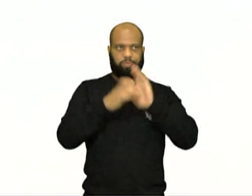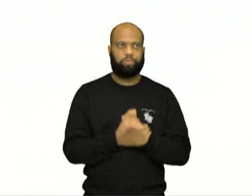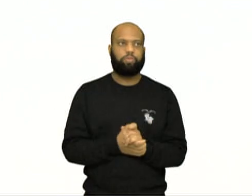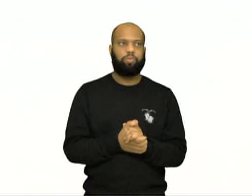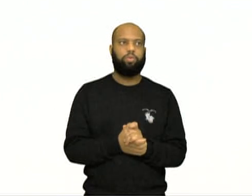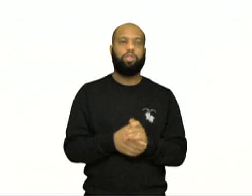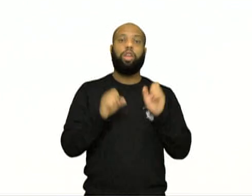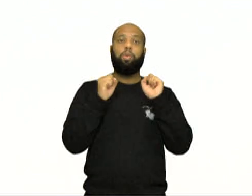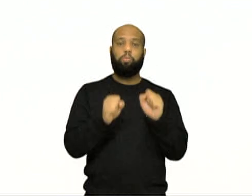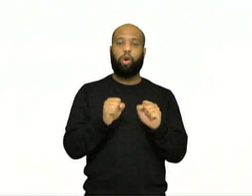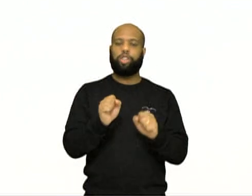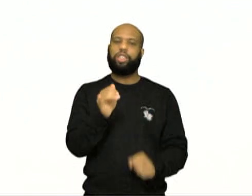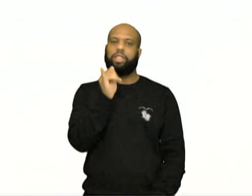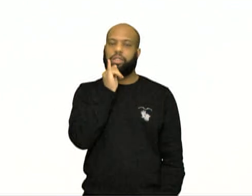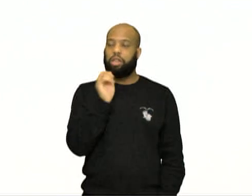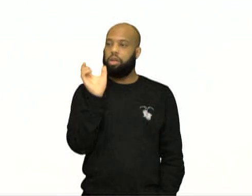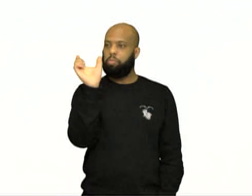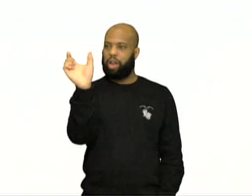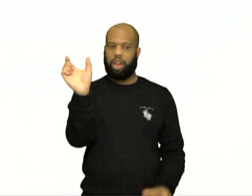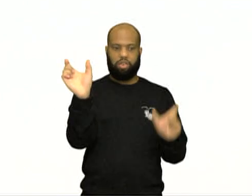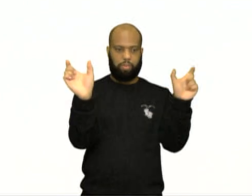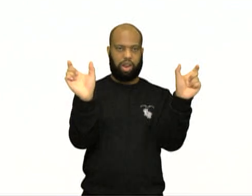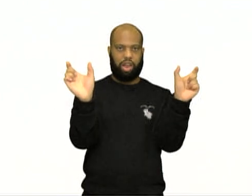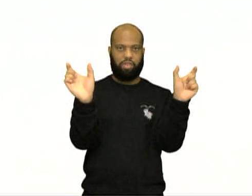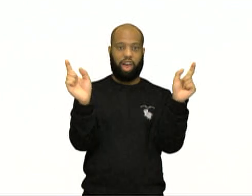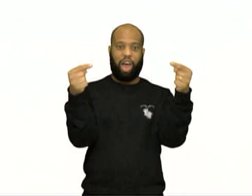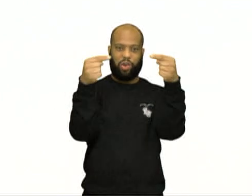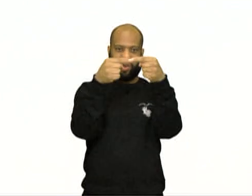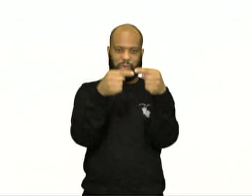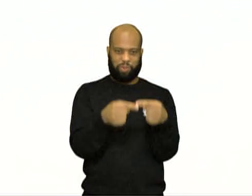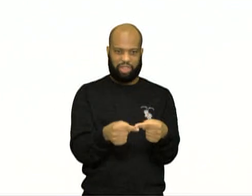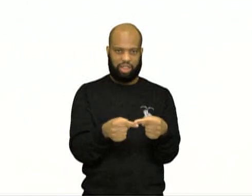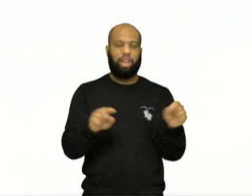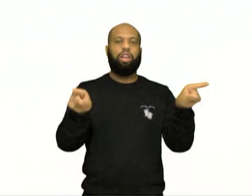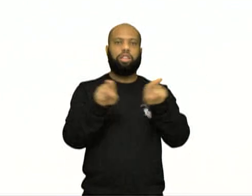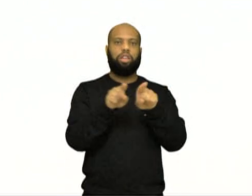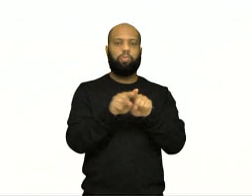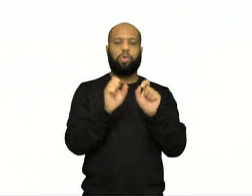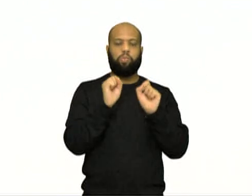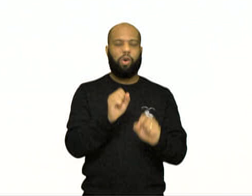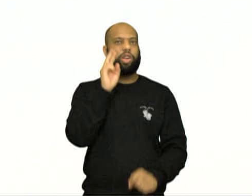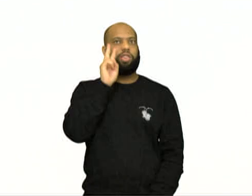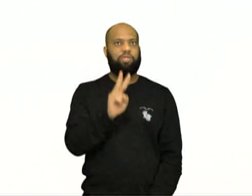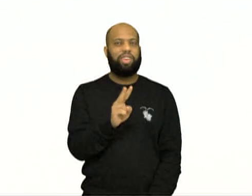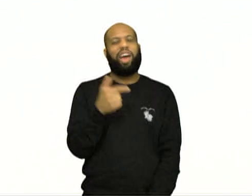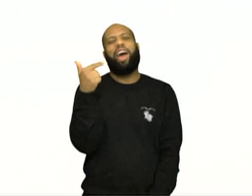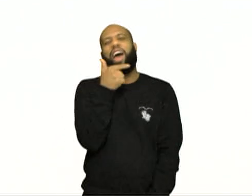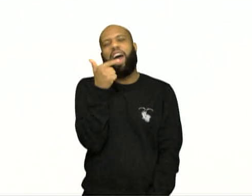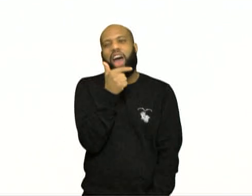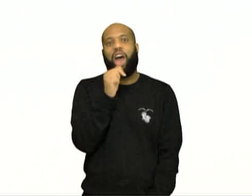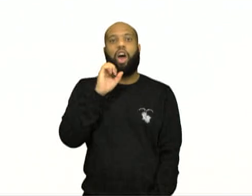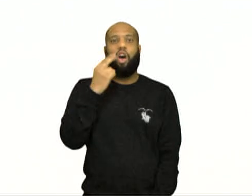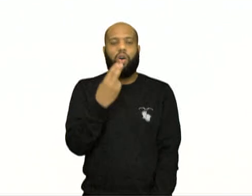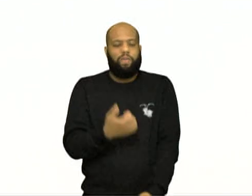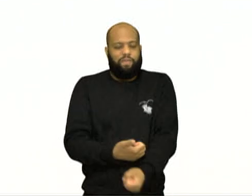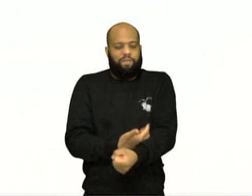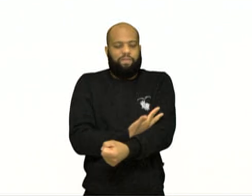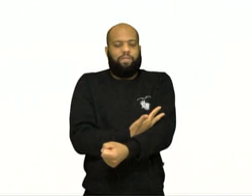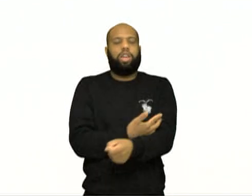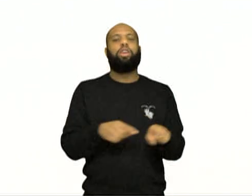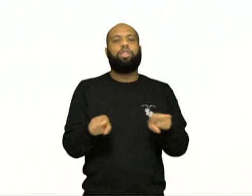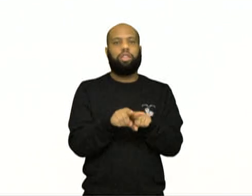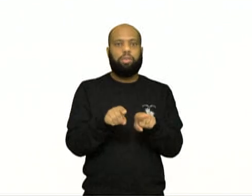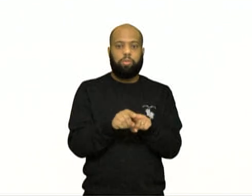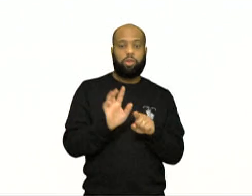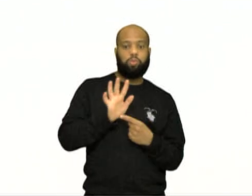podem rimar, né? Já viram um slogan que rimam? Ou ainda fazer a gente rir, se emocionar, despertar